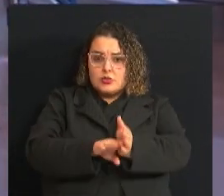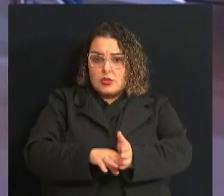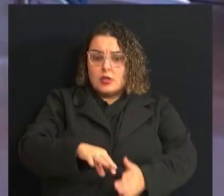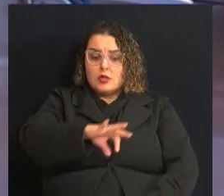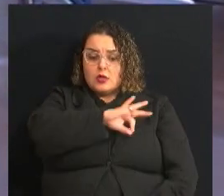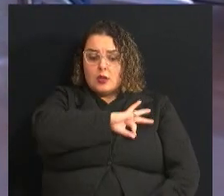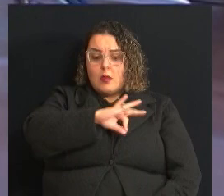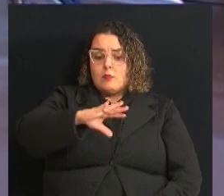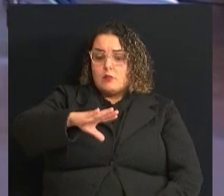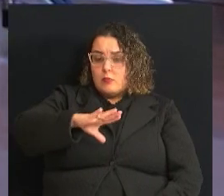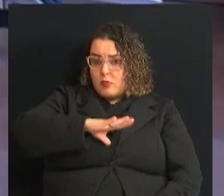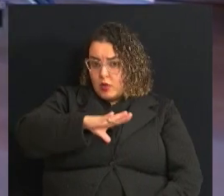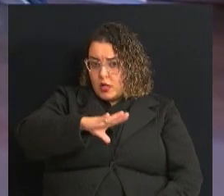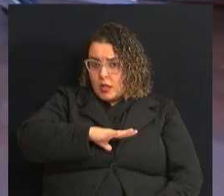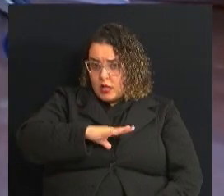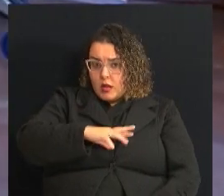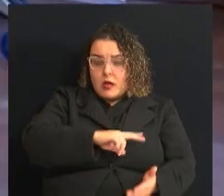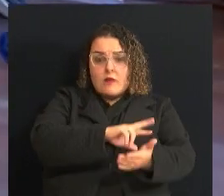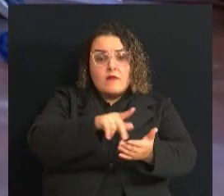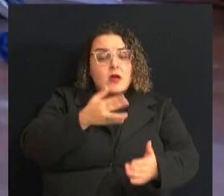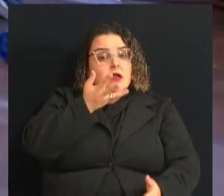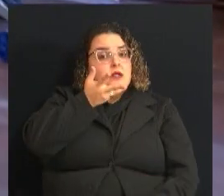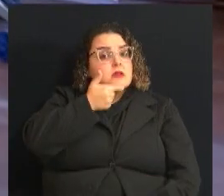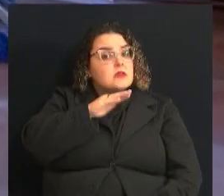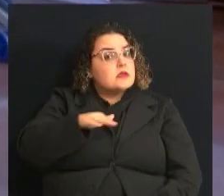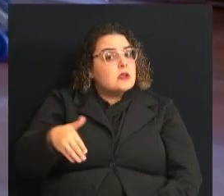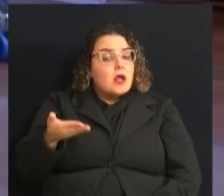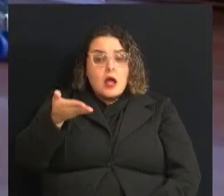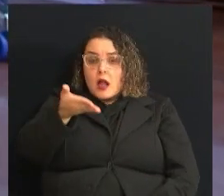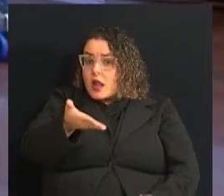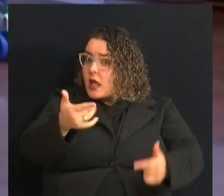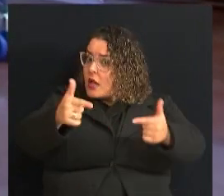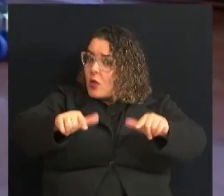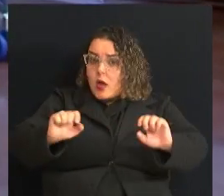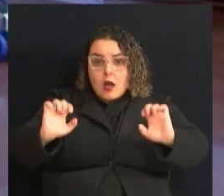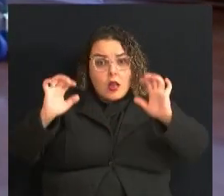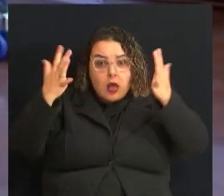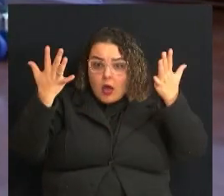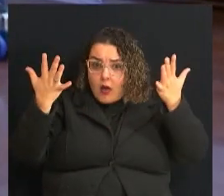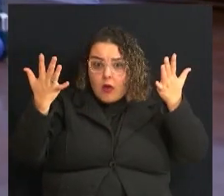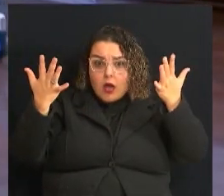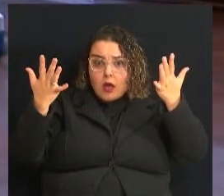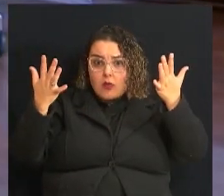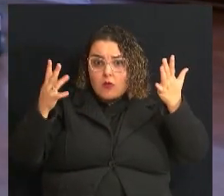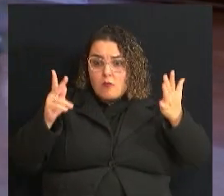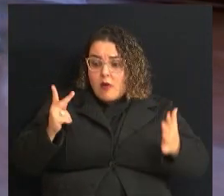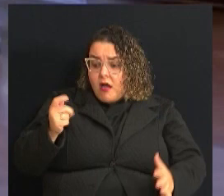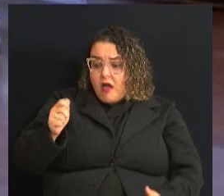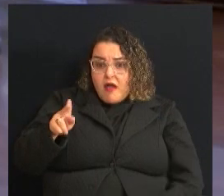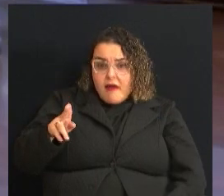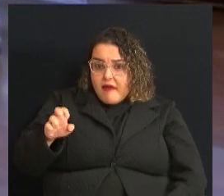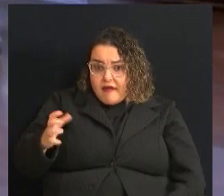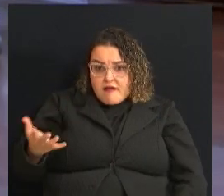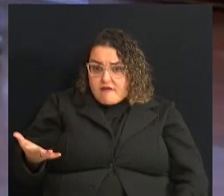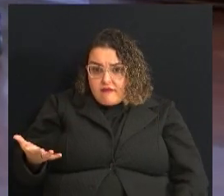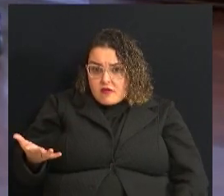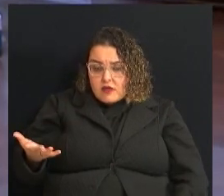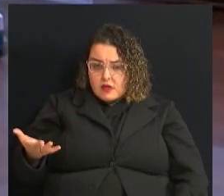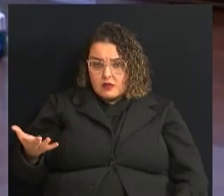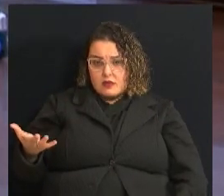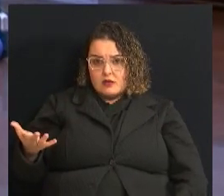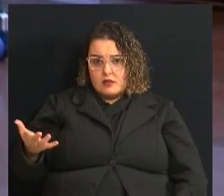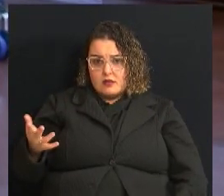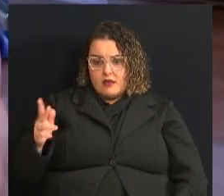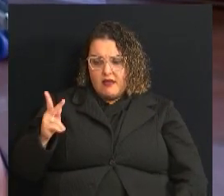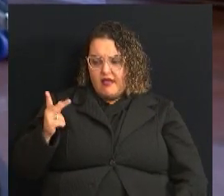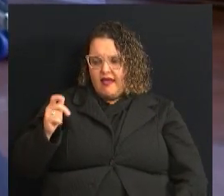Municipal, tinha várias crianças nesses eventos que não são eventos totalmente